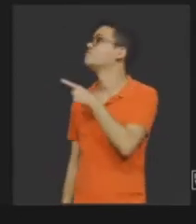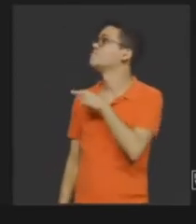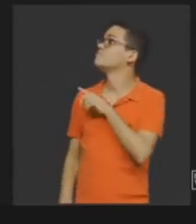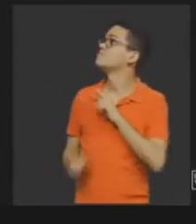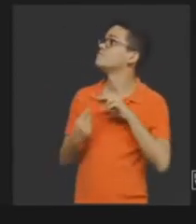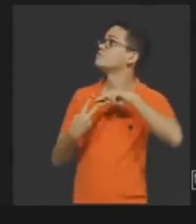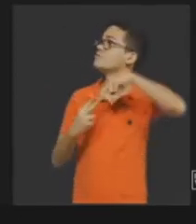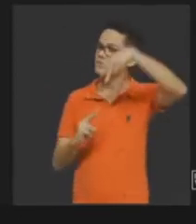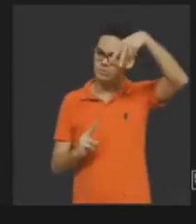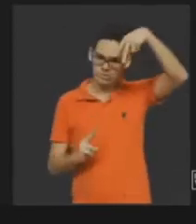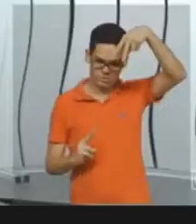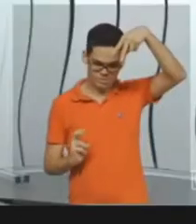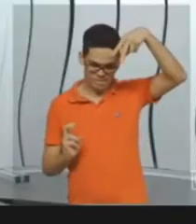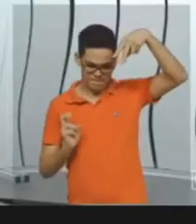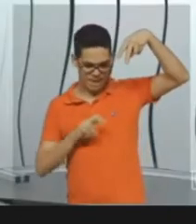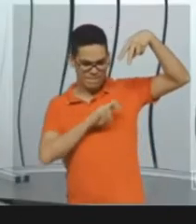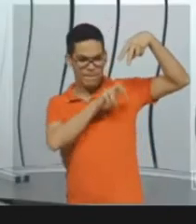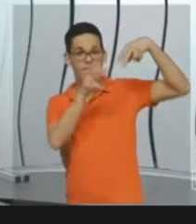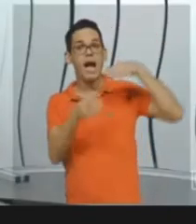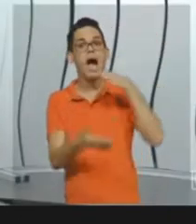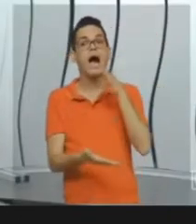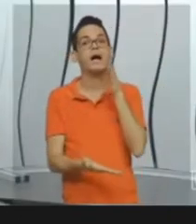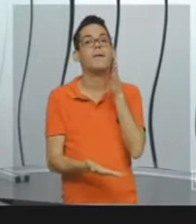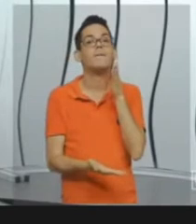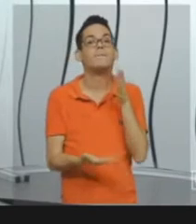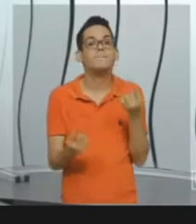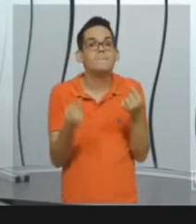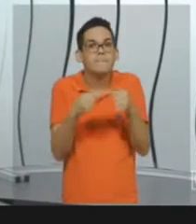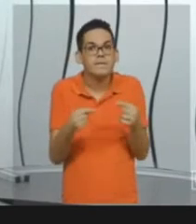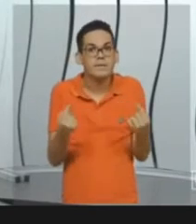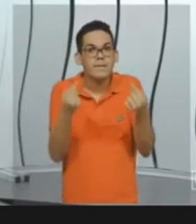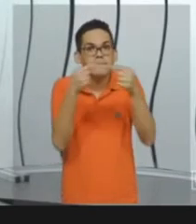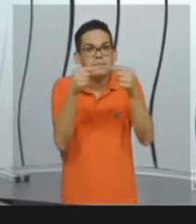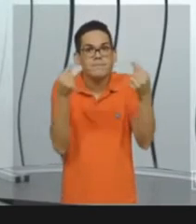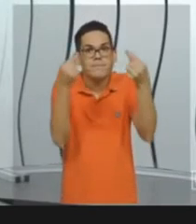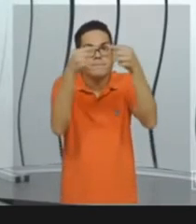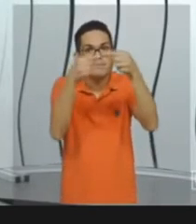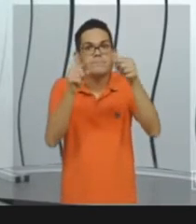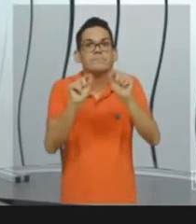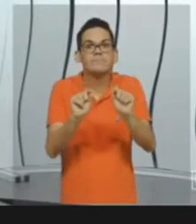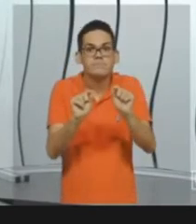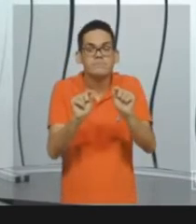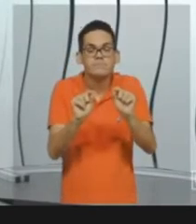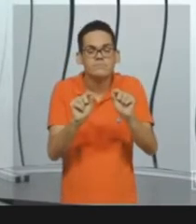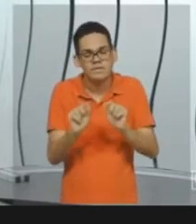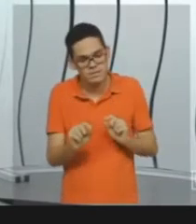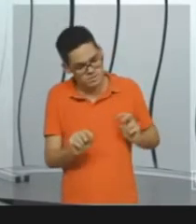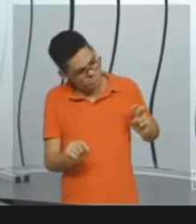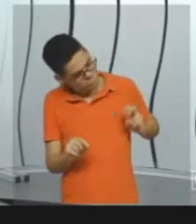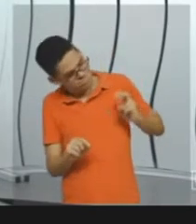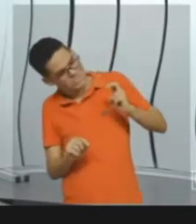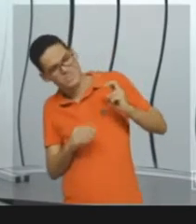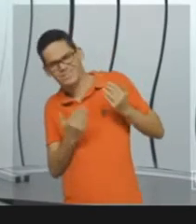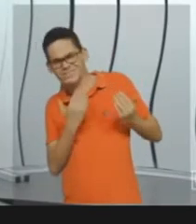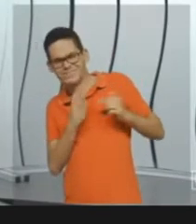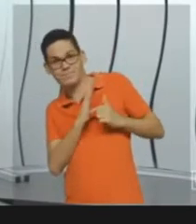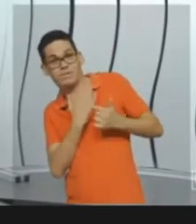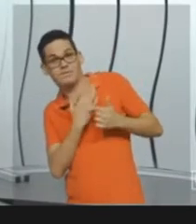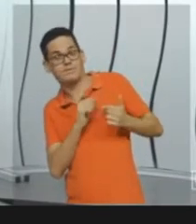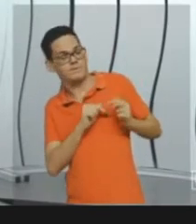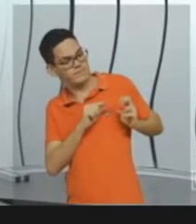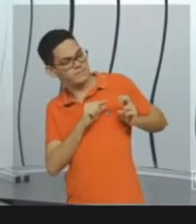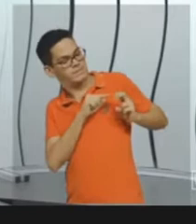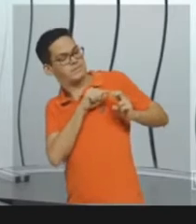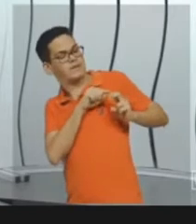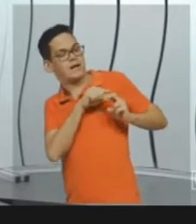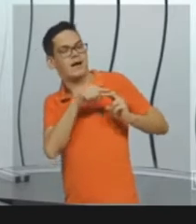da escada, e no meio dessa escada você tem os degraus. E esses degraus dessa escada, então você tem ali, e os degraus